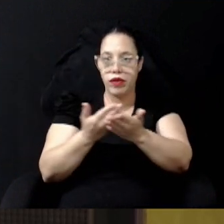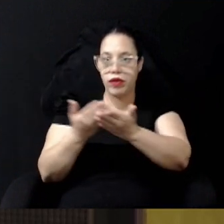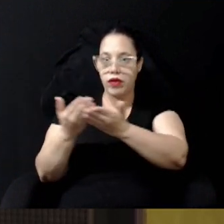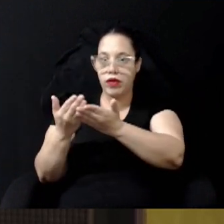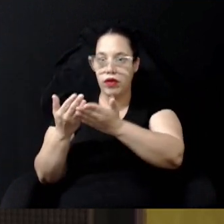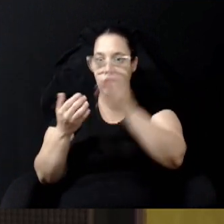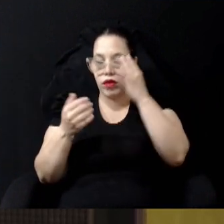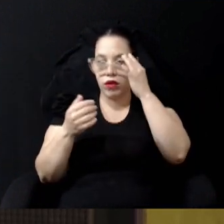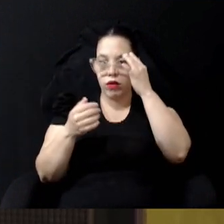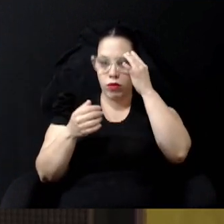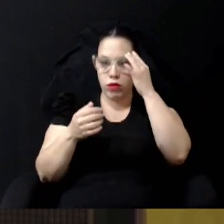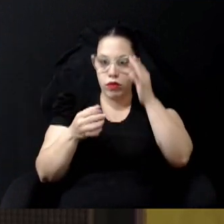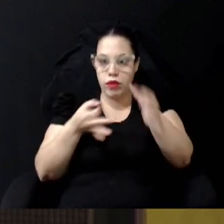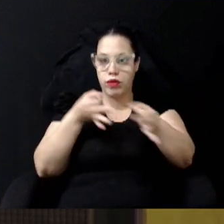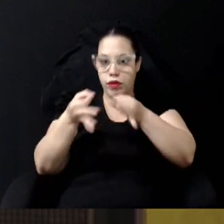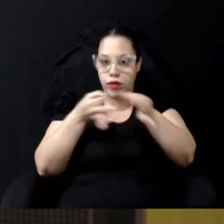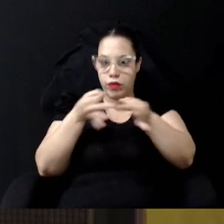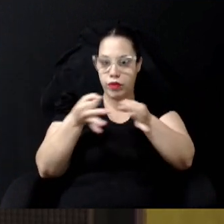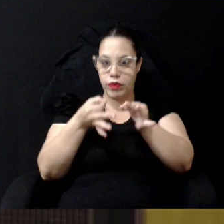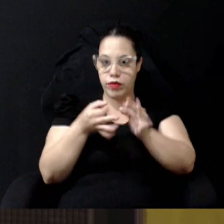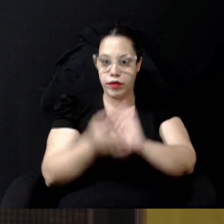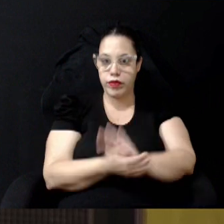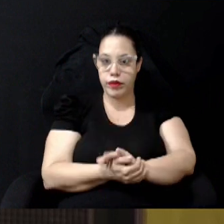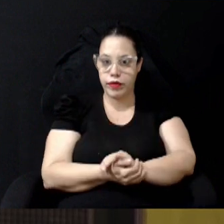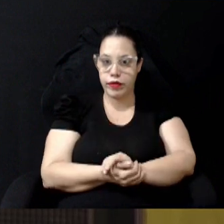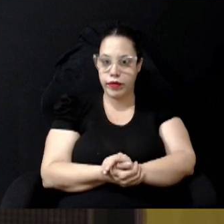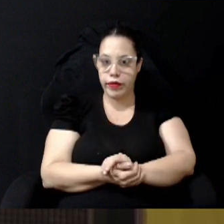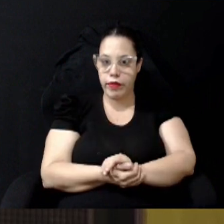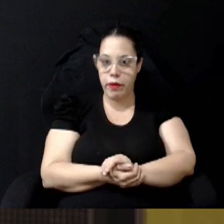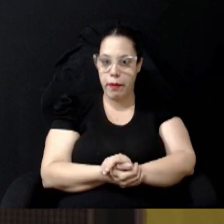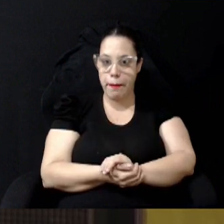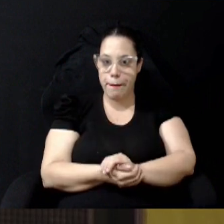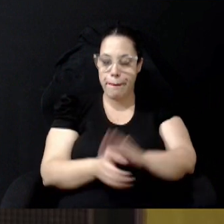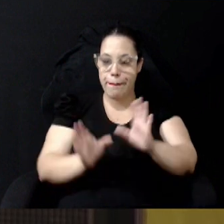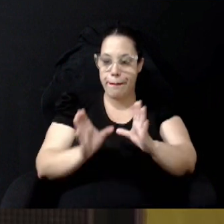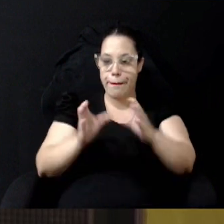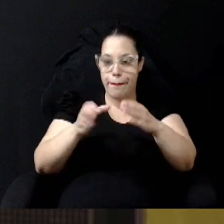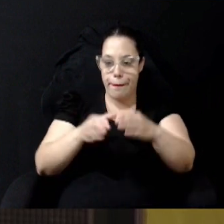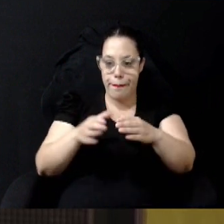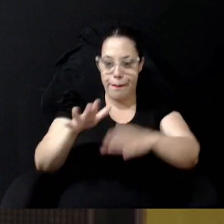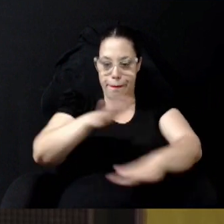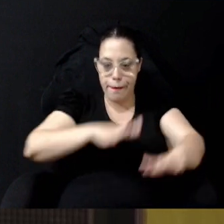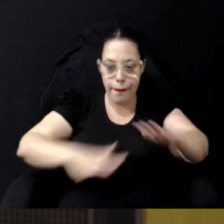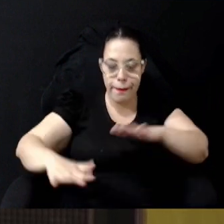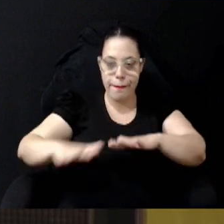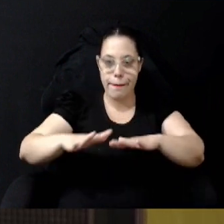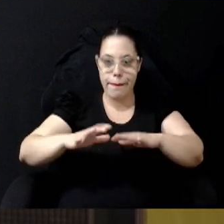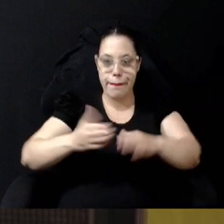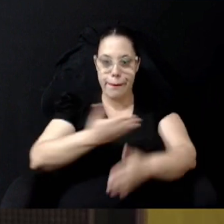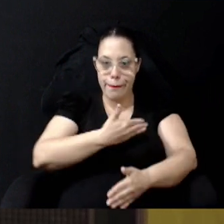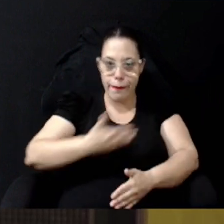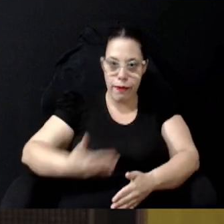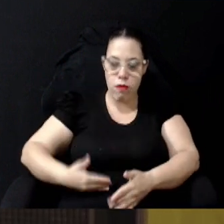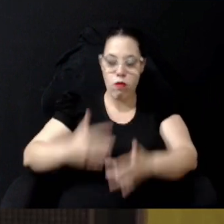na organização dos conselhos locais, do Conselho Municipal de